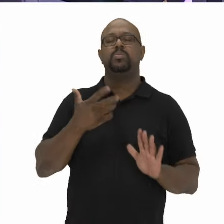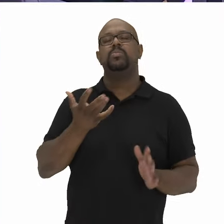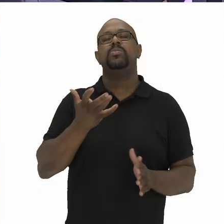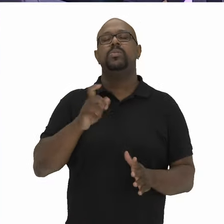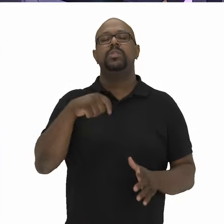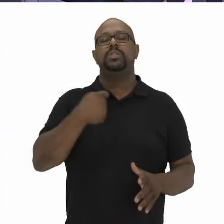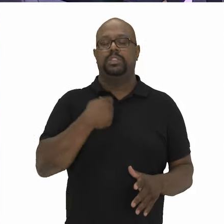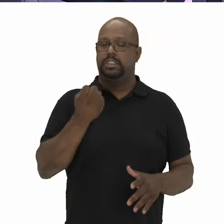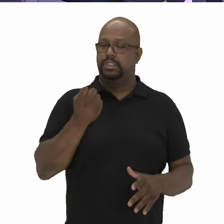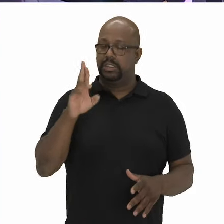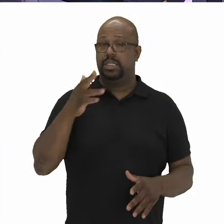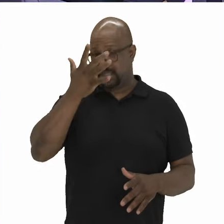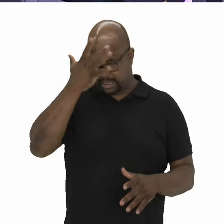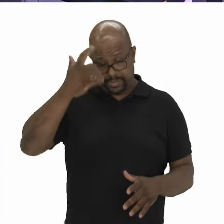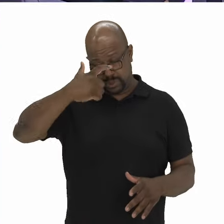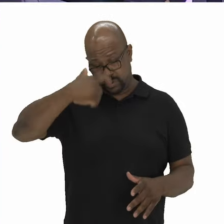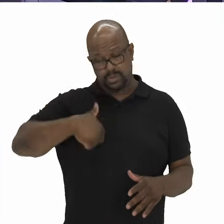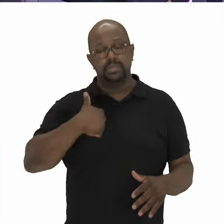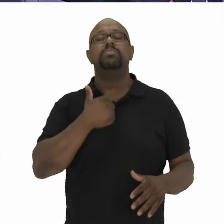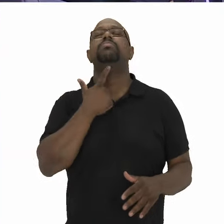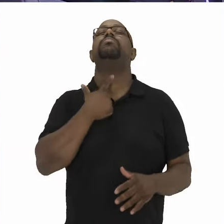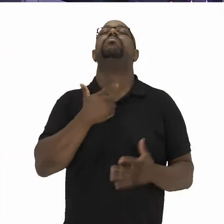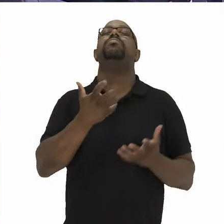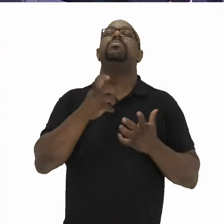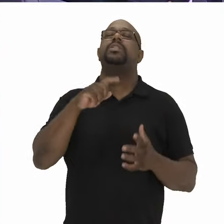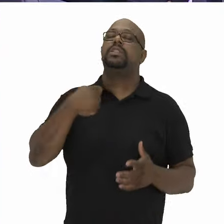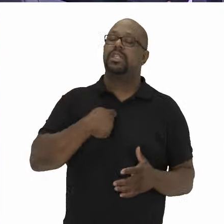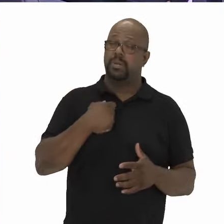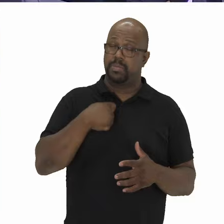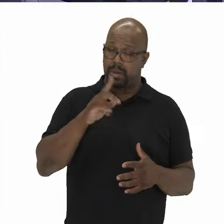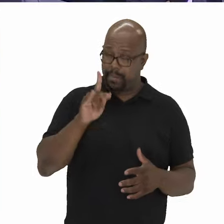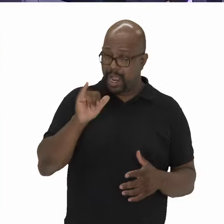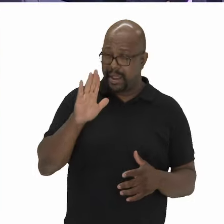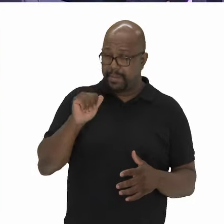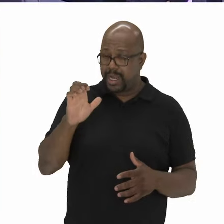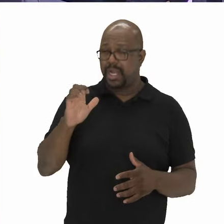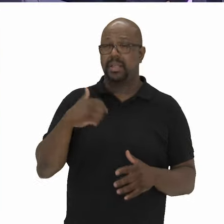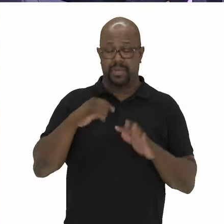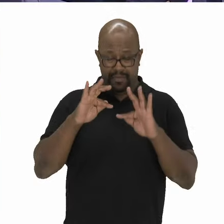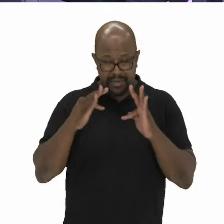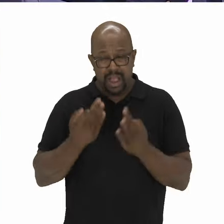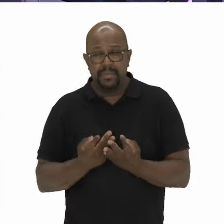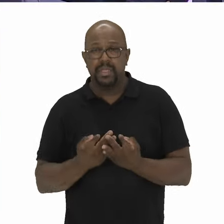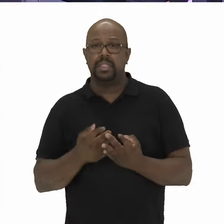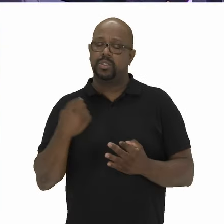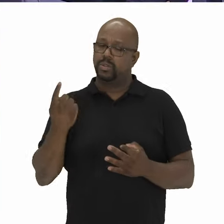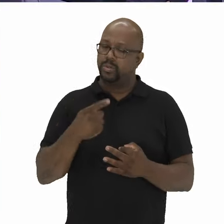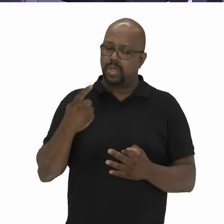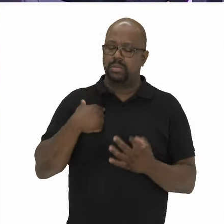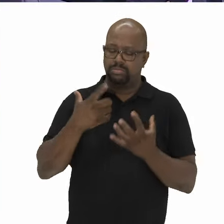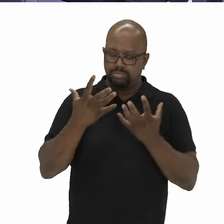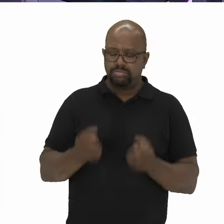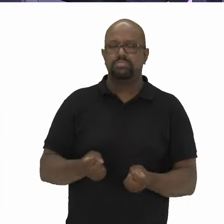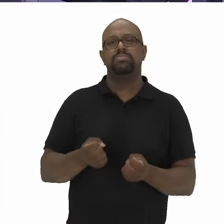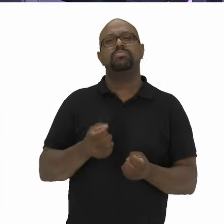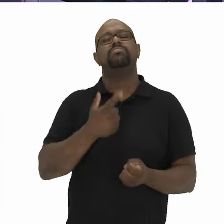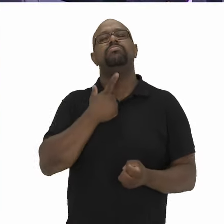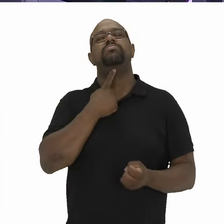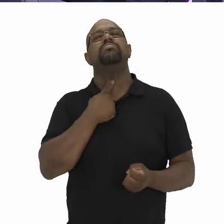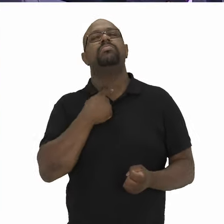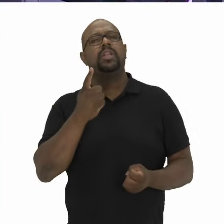propu ser né da pessoa que eu me propus da pessoa que os meus pais que a minha família que nós nos